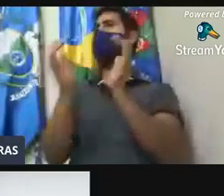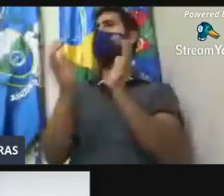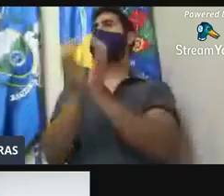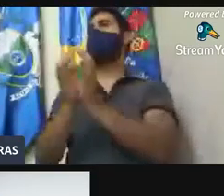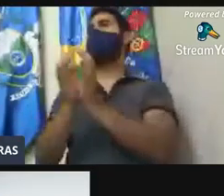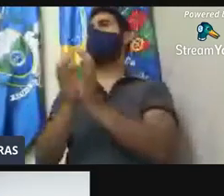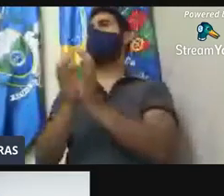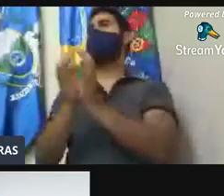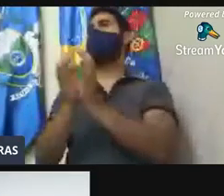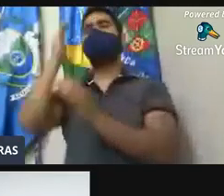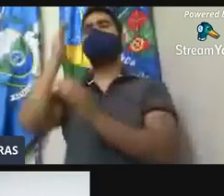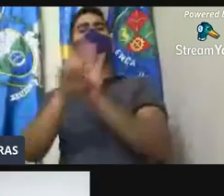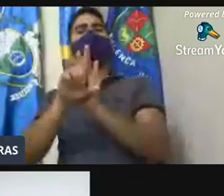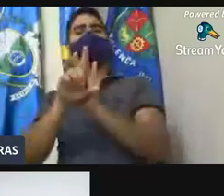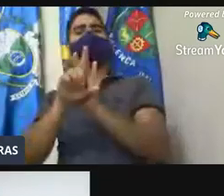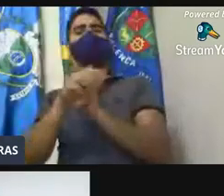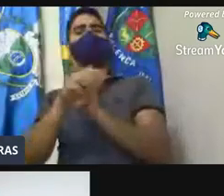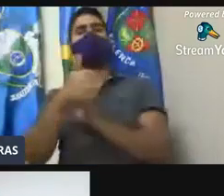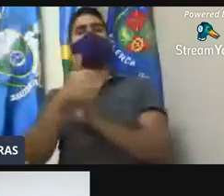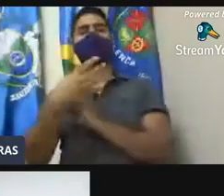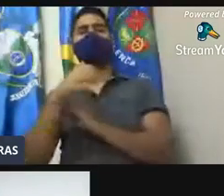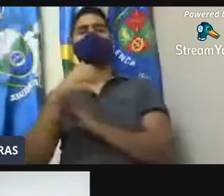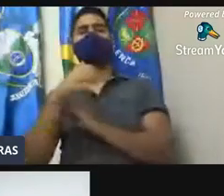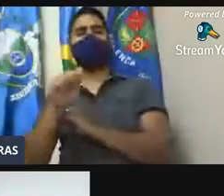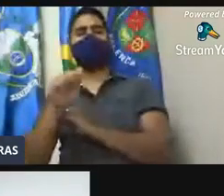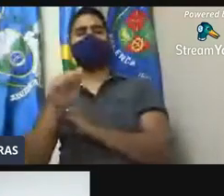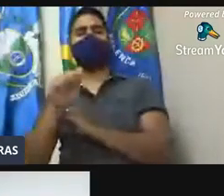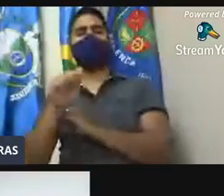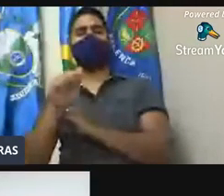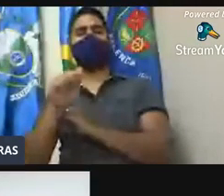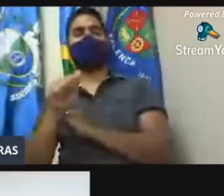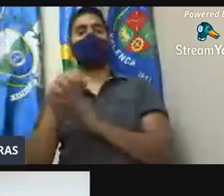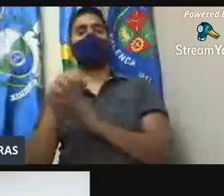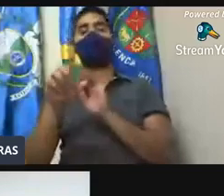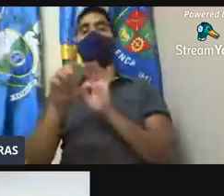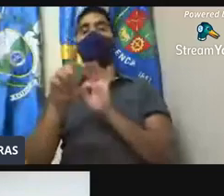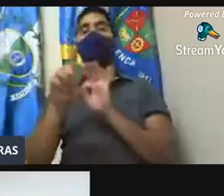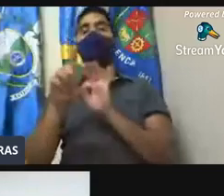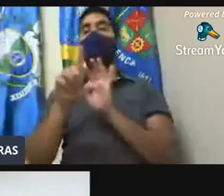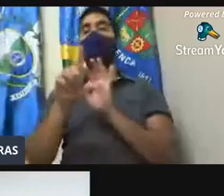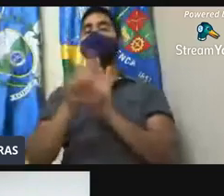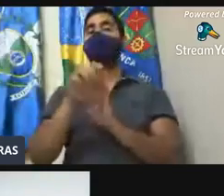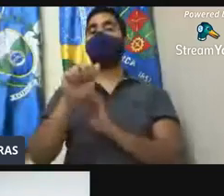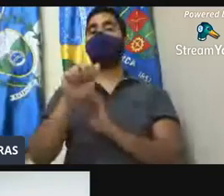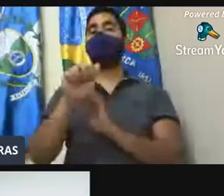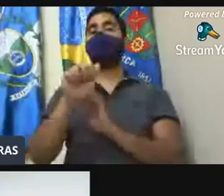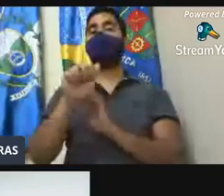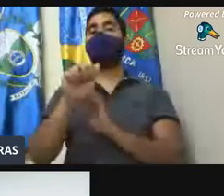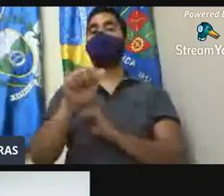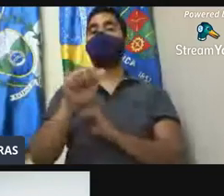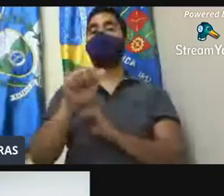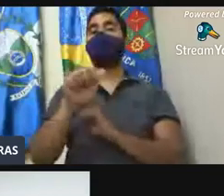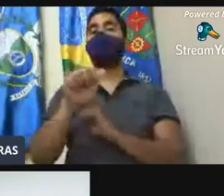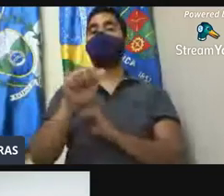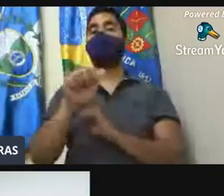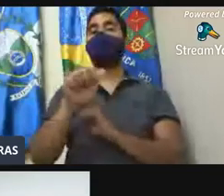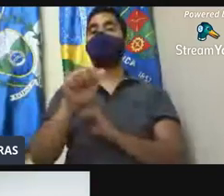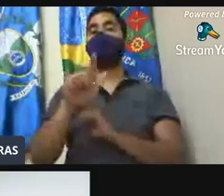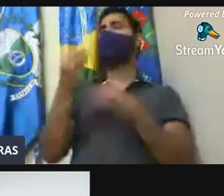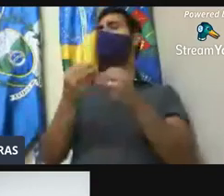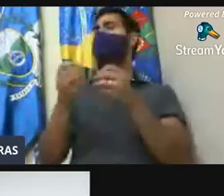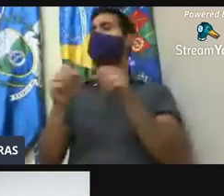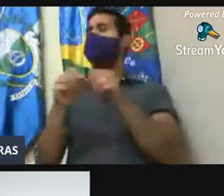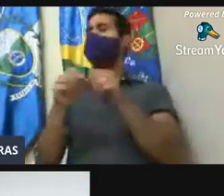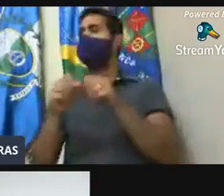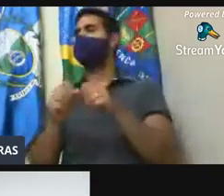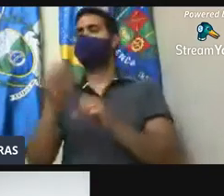Federal 14.017, conhecido como Lei Aldir Blanc, que tem como objetivo central estabelecer ajuda emergencial para artistas, coletivos e empresas que atuam no